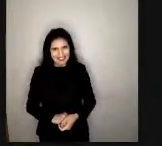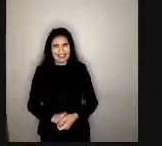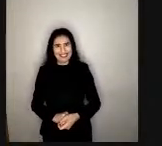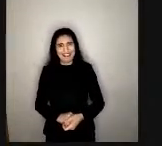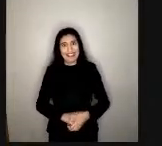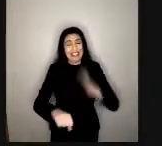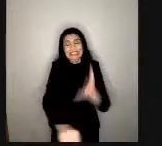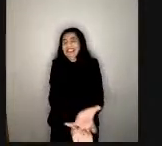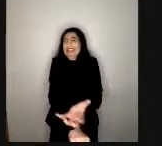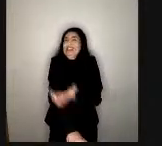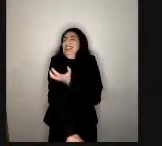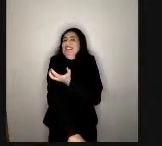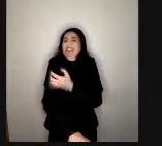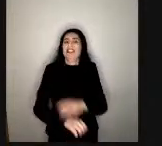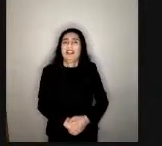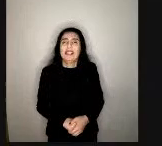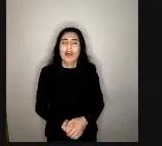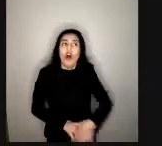Ai, tá sem som.